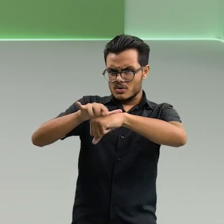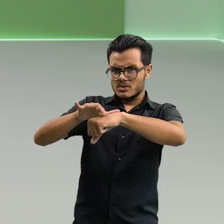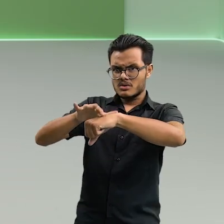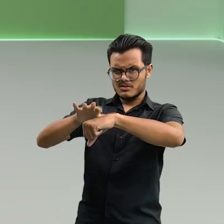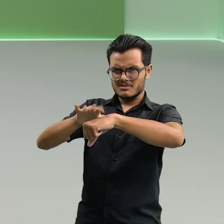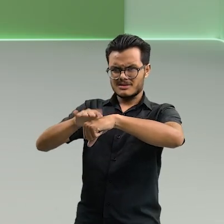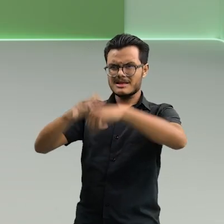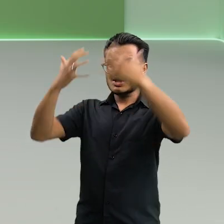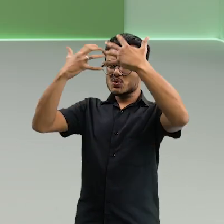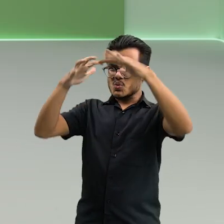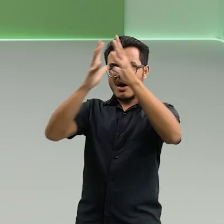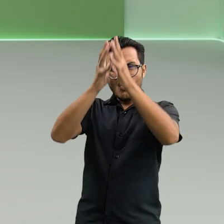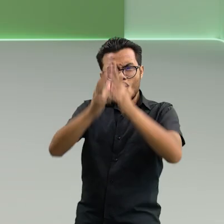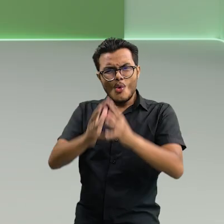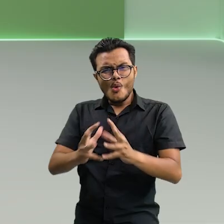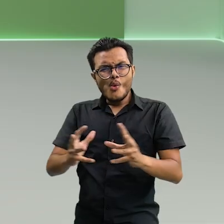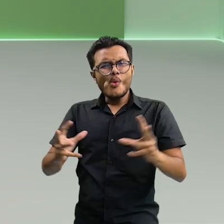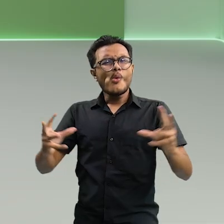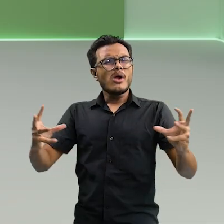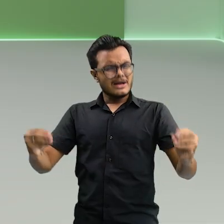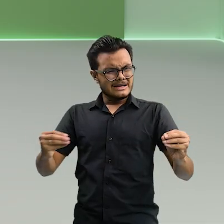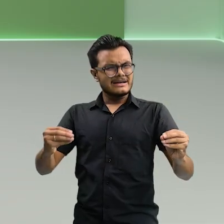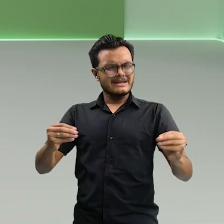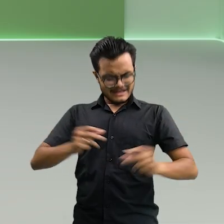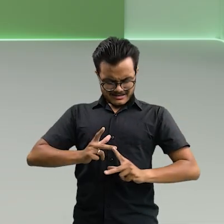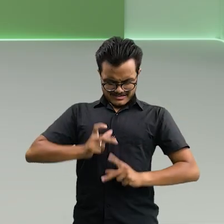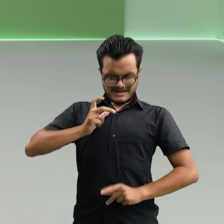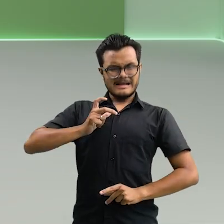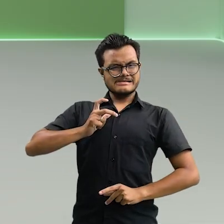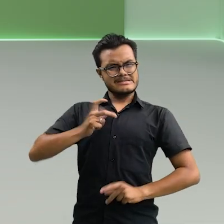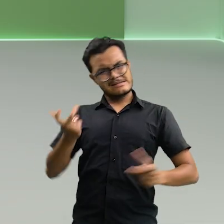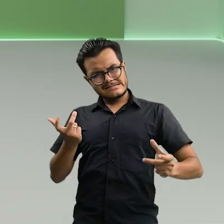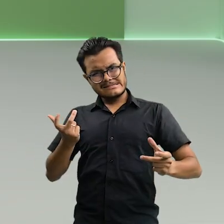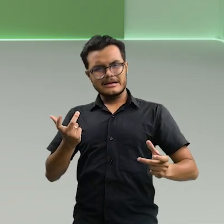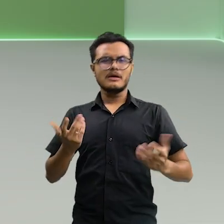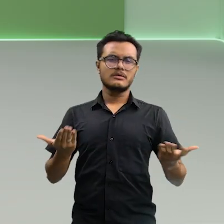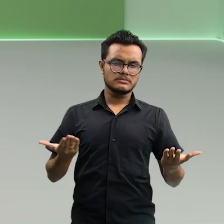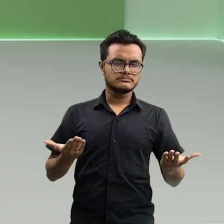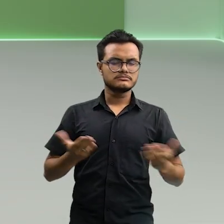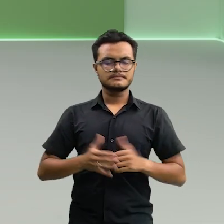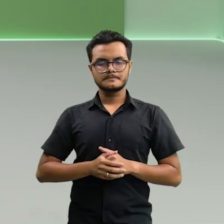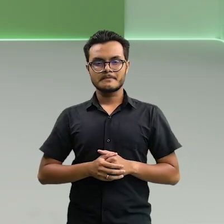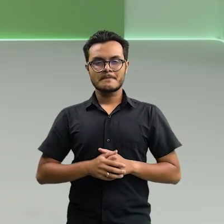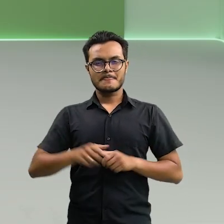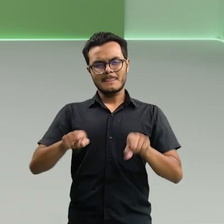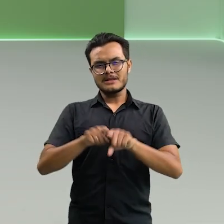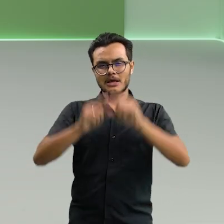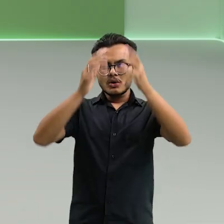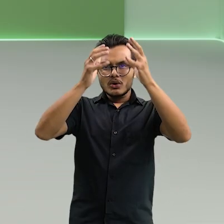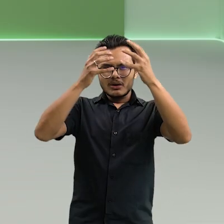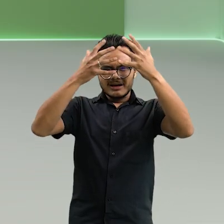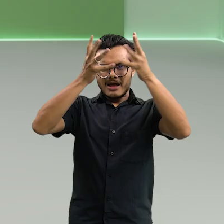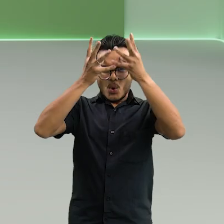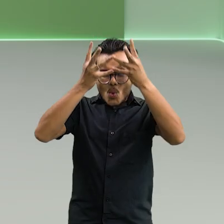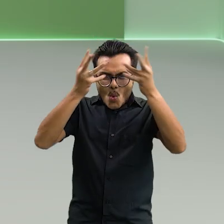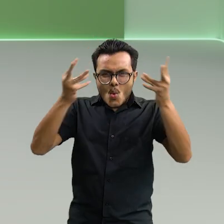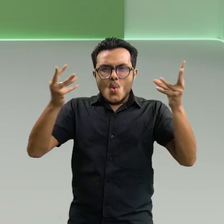doenças neurodegenerativas, aí você tem esclerose, né? Você tem aí Alzheimer, você tem